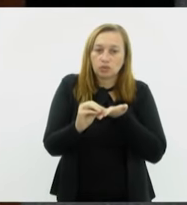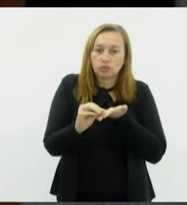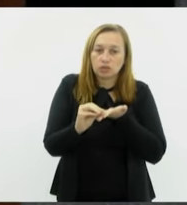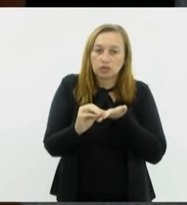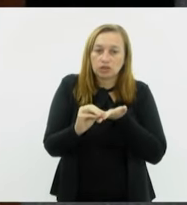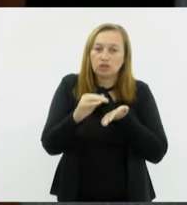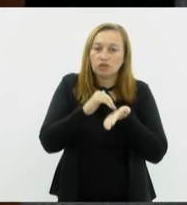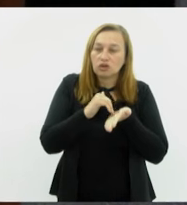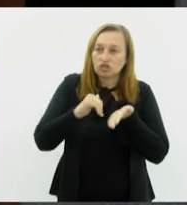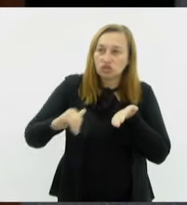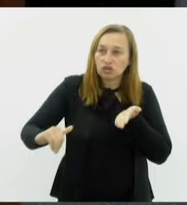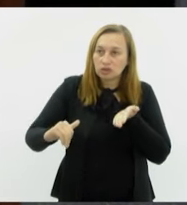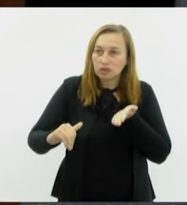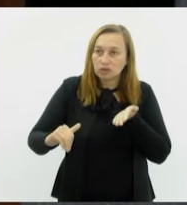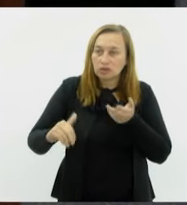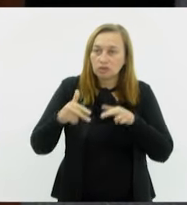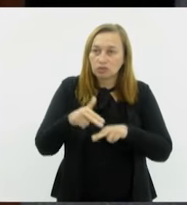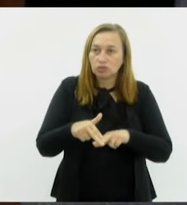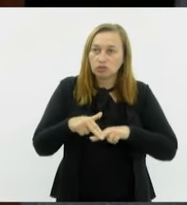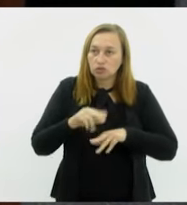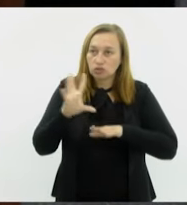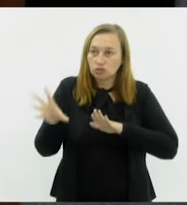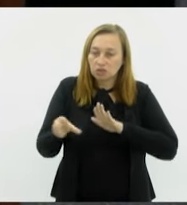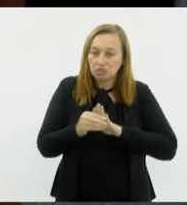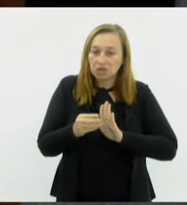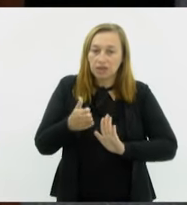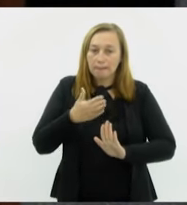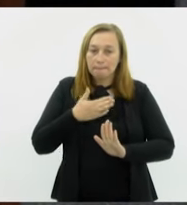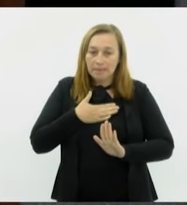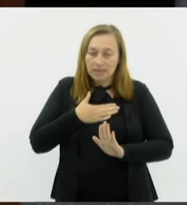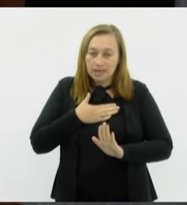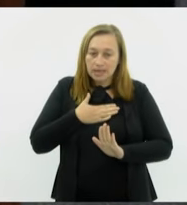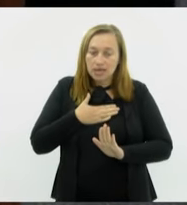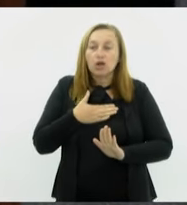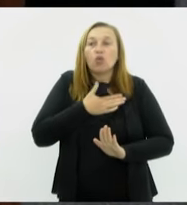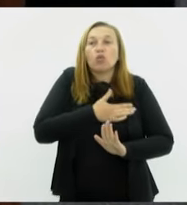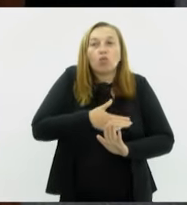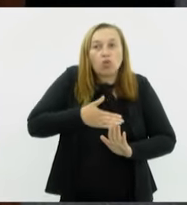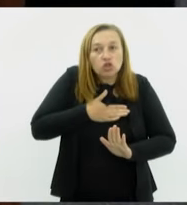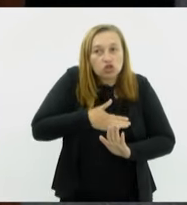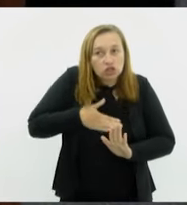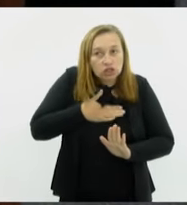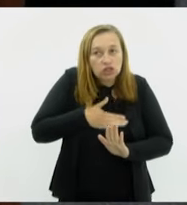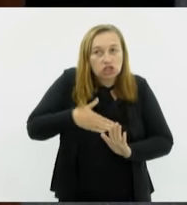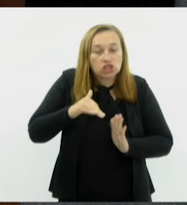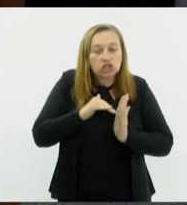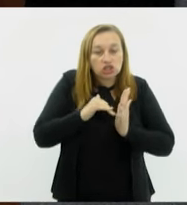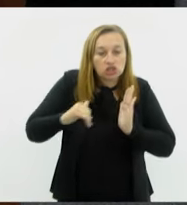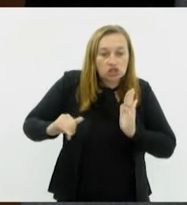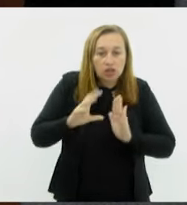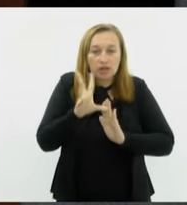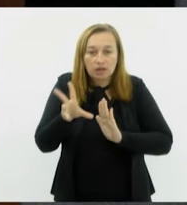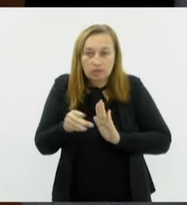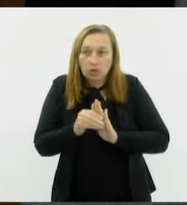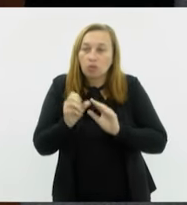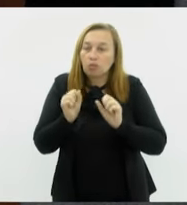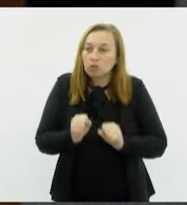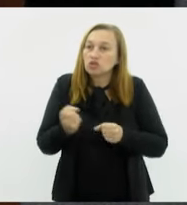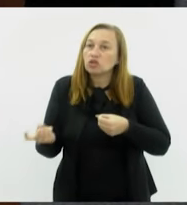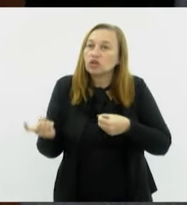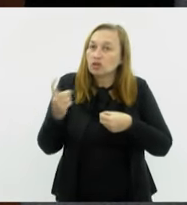foi retirado por conta de uma emenda de minha autoria. Eu gostaria de retirar a emenda e, se possível, que